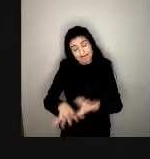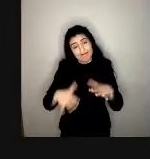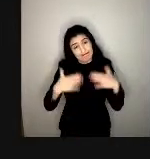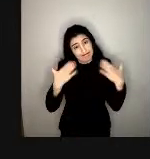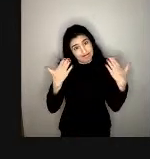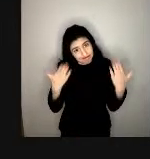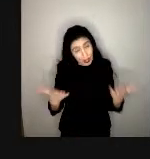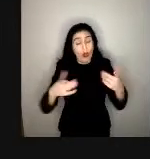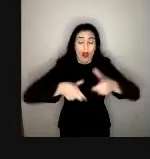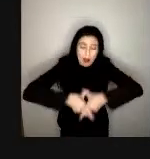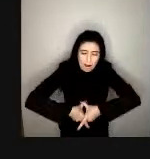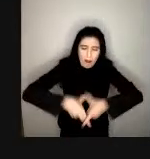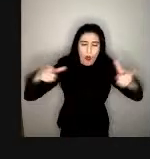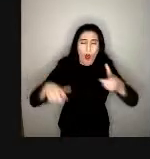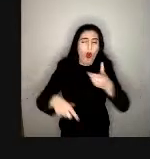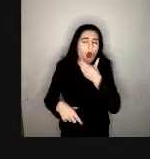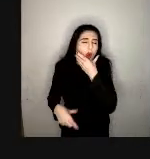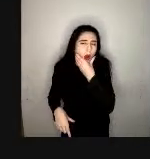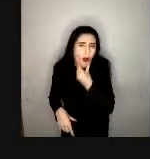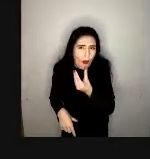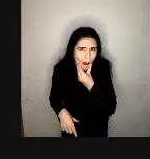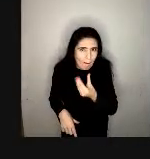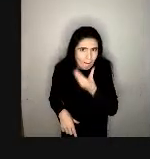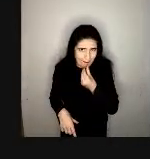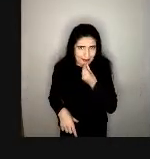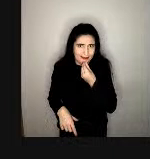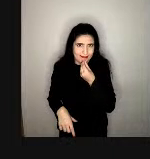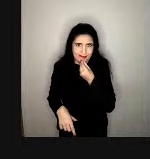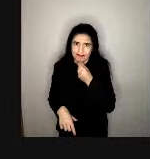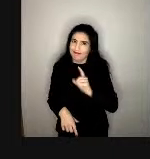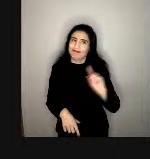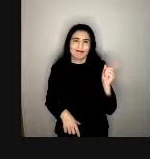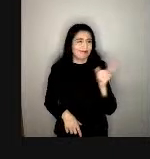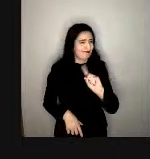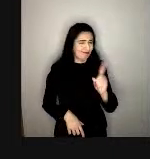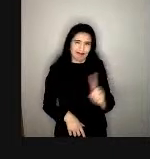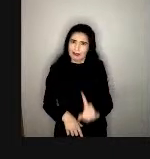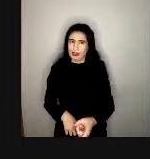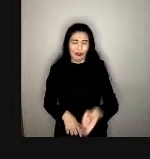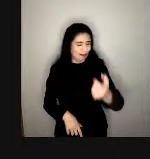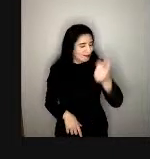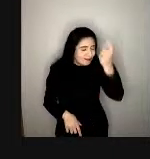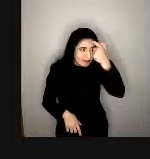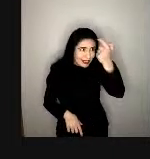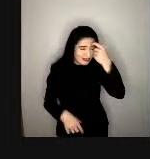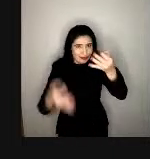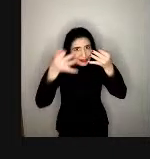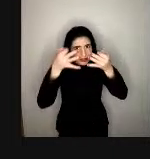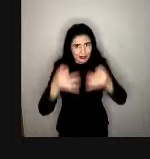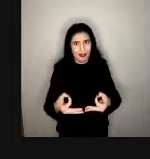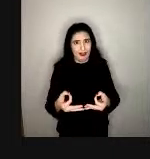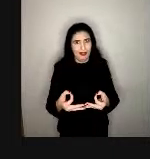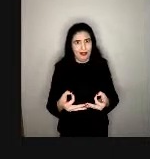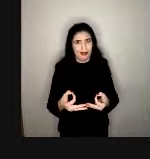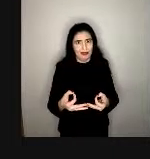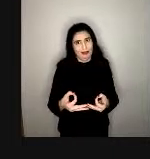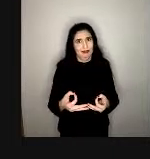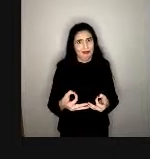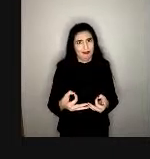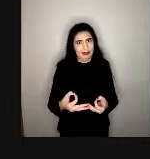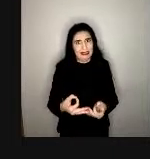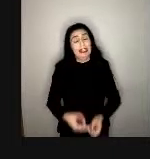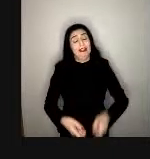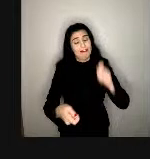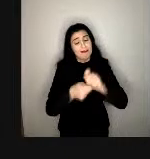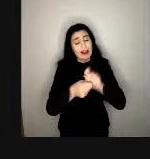dos homens ainda não tem estrutura emocional e condições de lidar com a questão, e faz o que eles sabem fazer melhor: